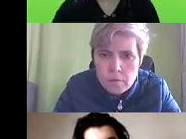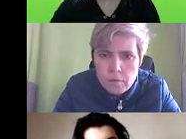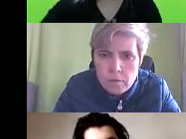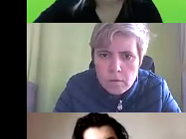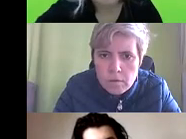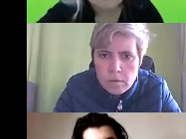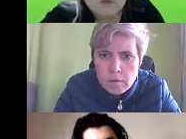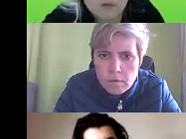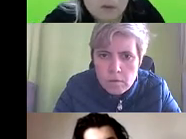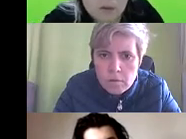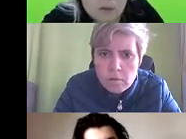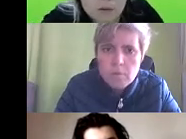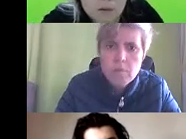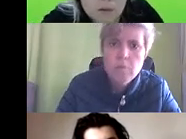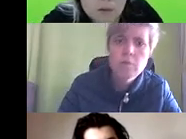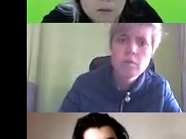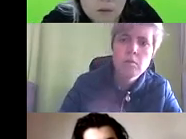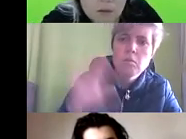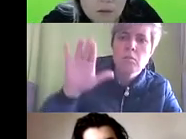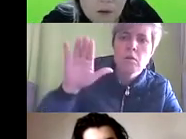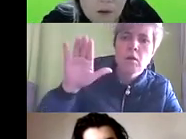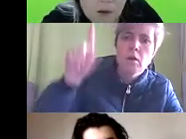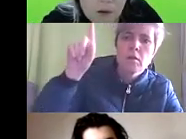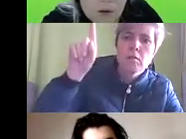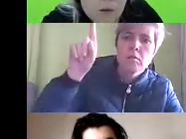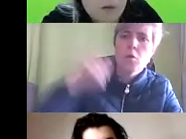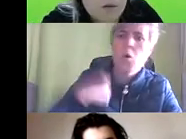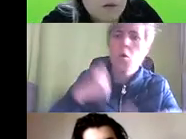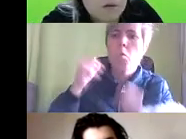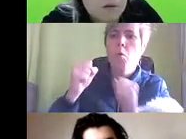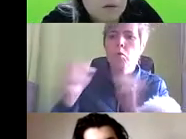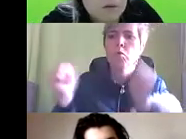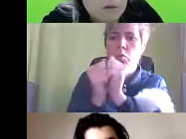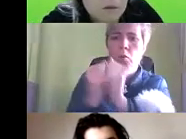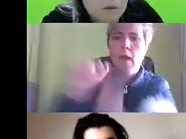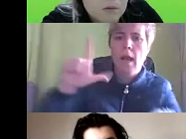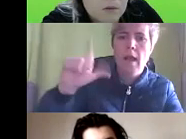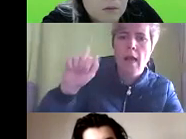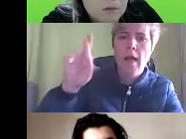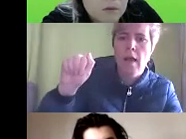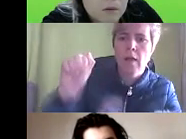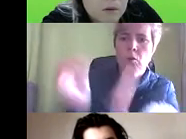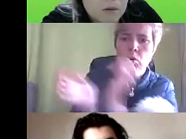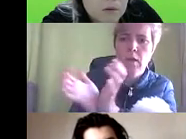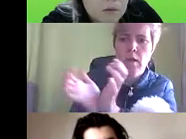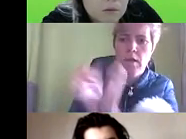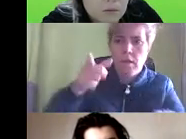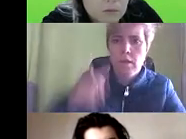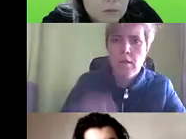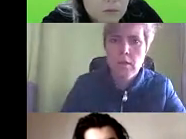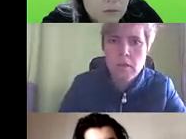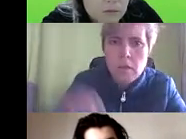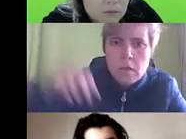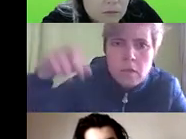se candidatando, então não sei se ela quer ficar com as duas. Guilherme fez uma sugestão, o livro A Arte